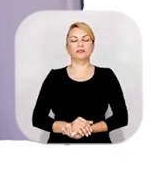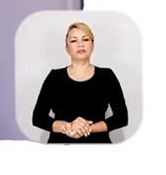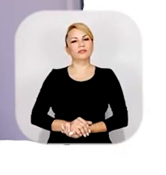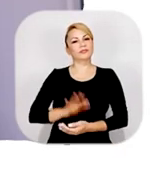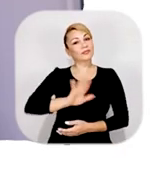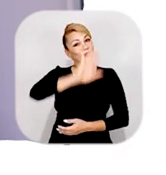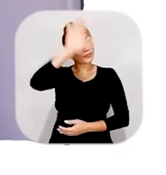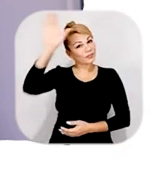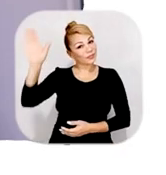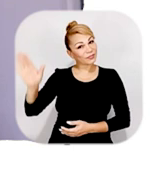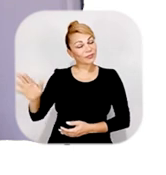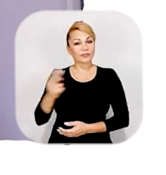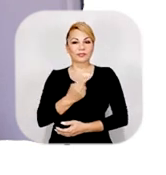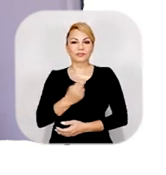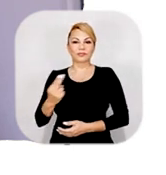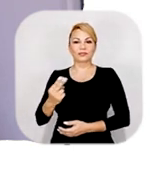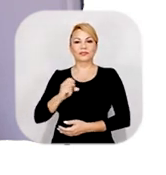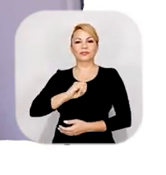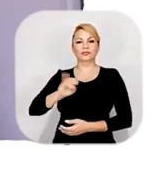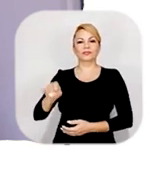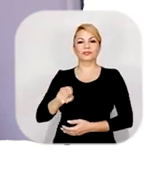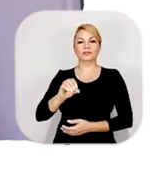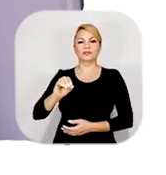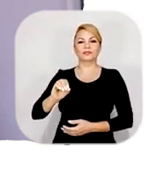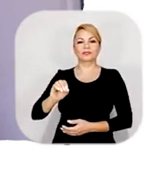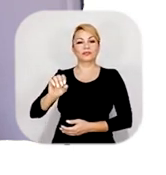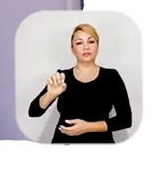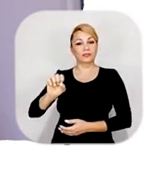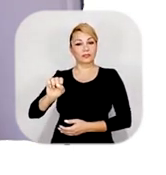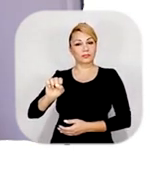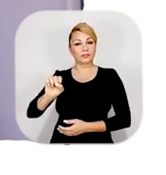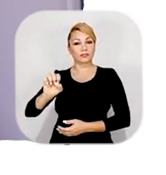Olá, meu nome é José Jurandir da Costa, eu sou